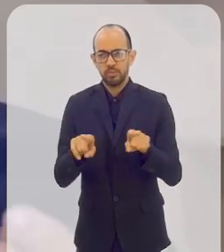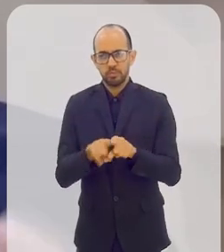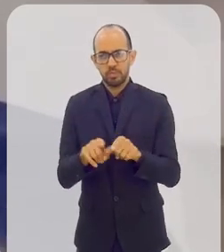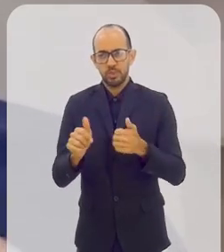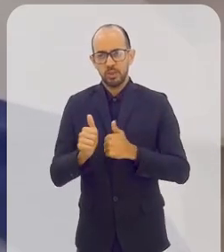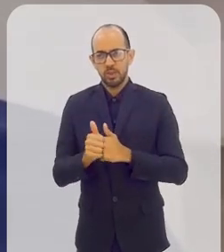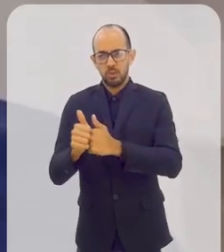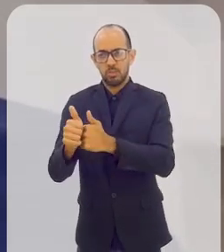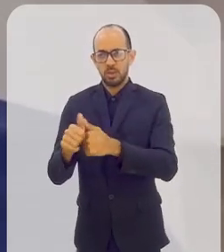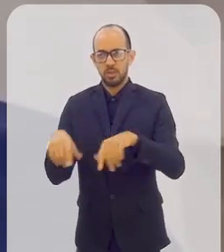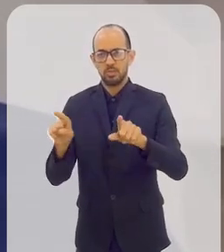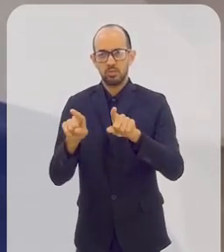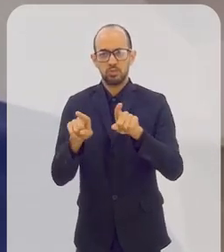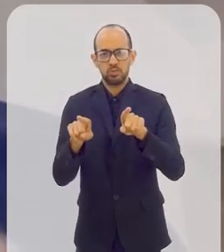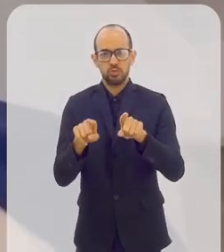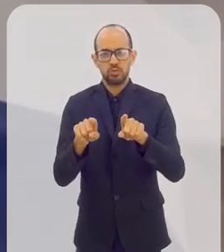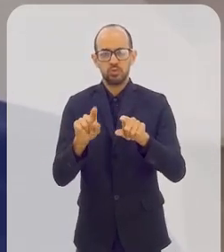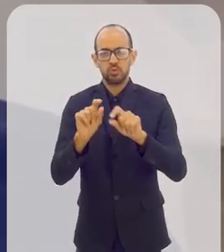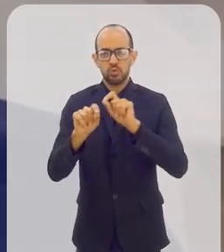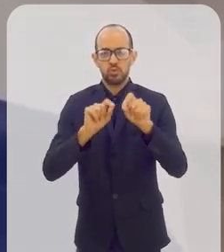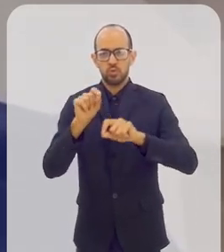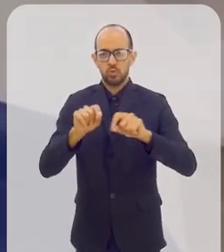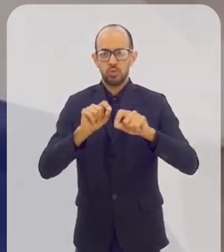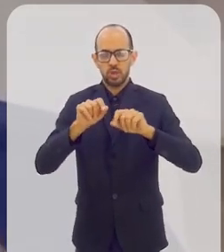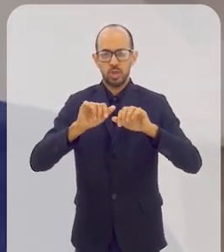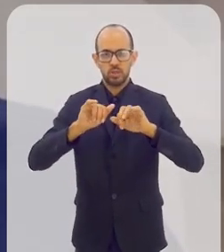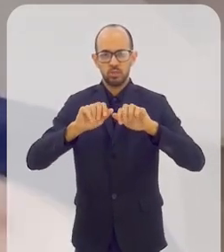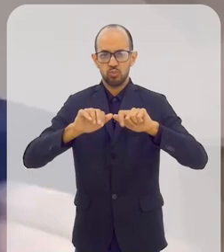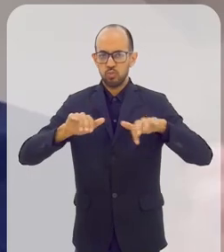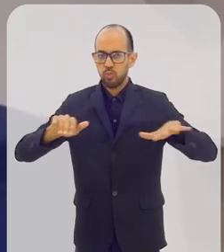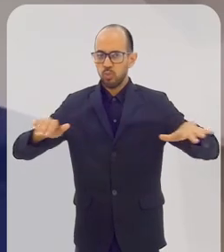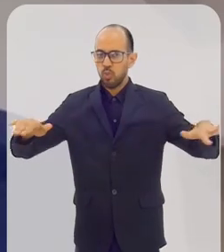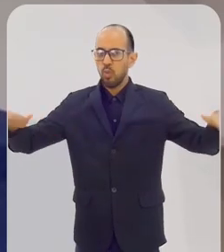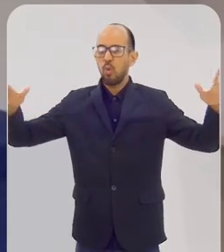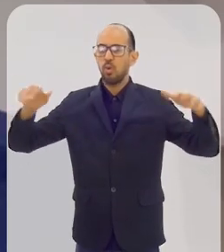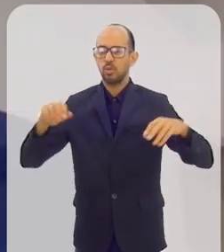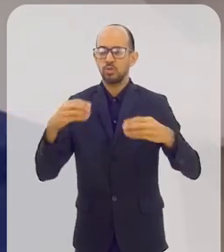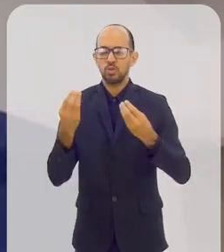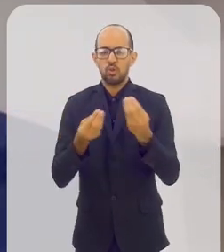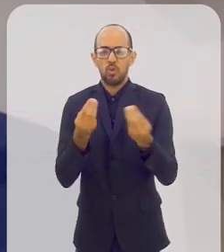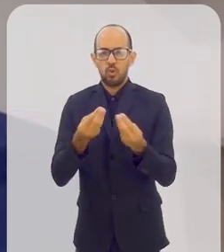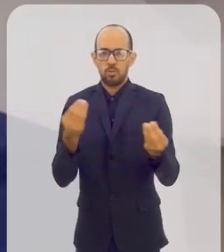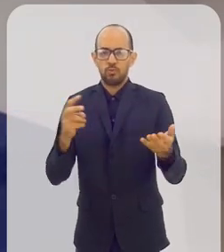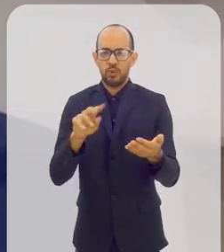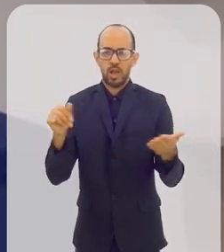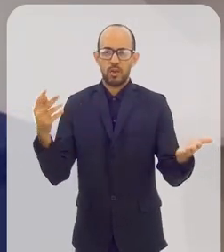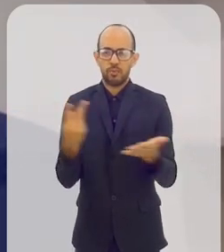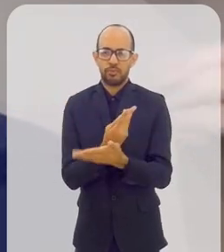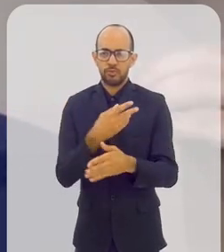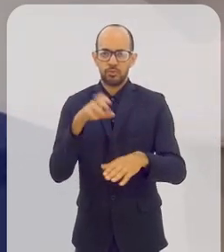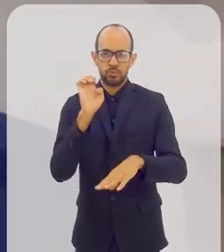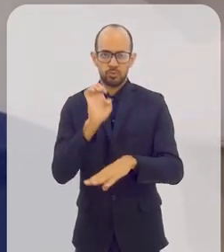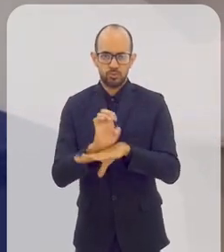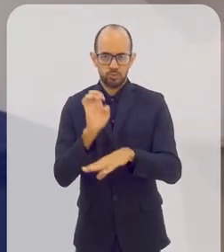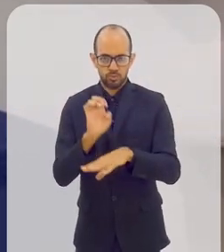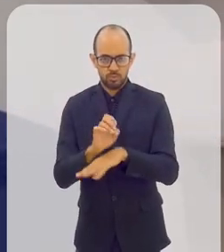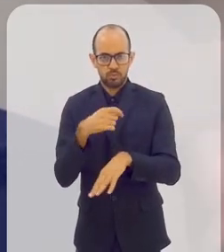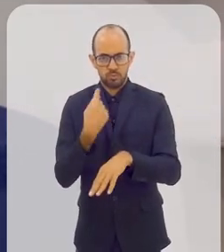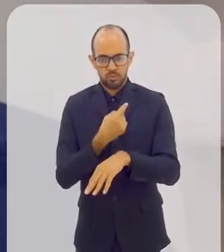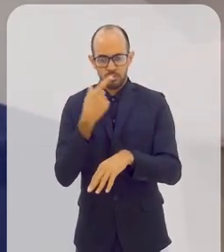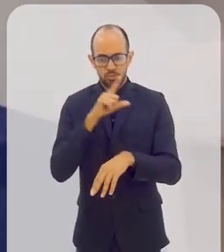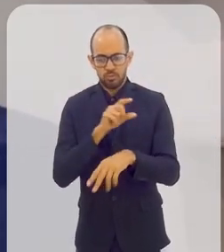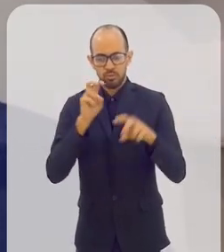gente monitora o alcance, né, e onde esses eventos vão acontecer dentro do estado, para que a gente possa